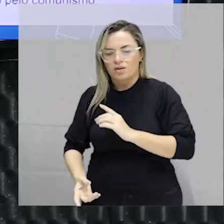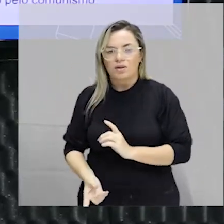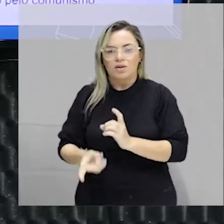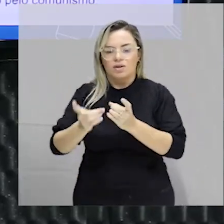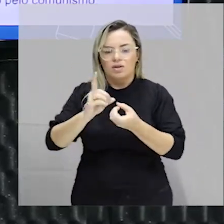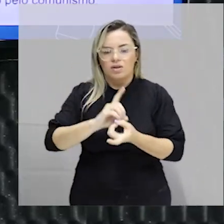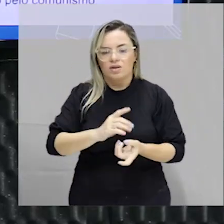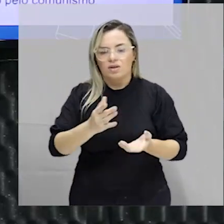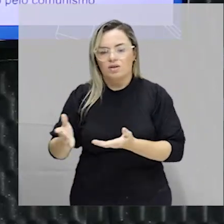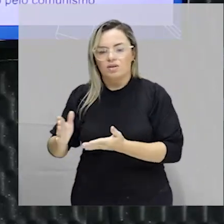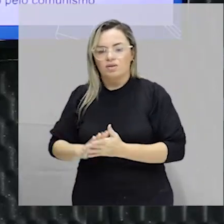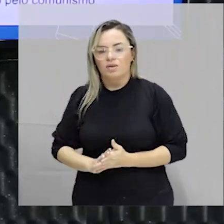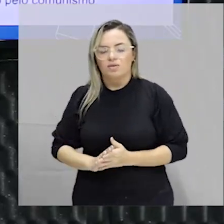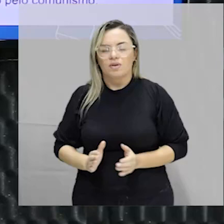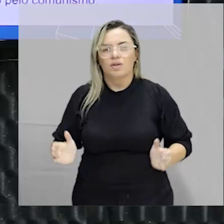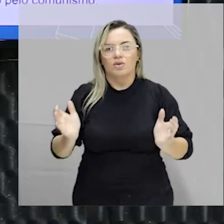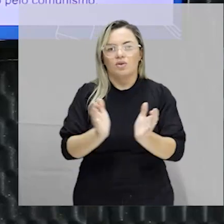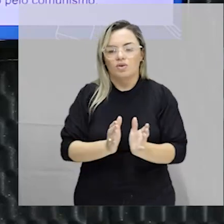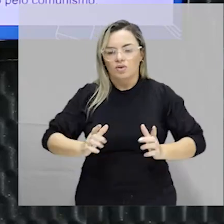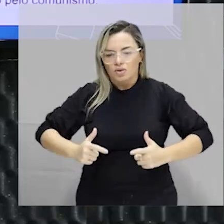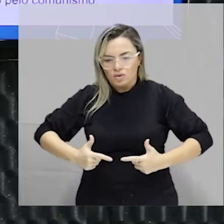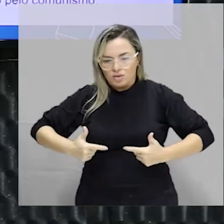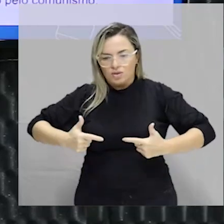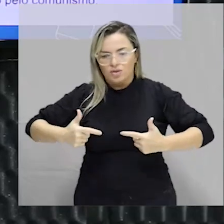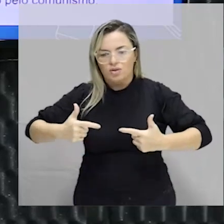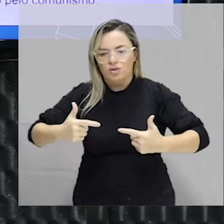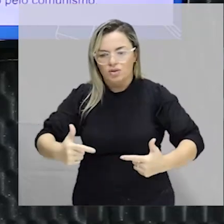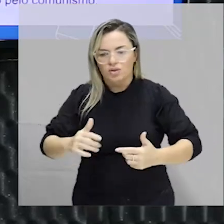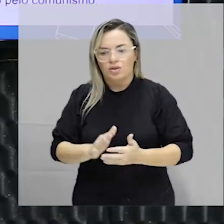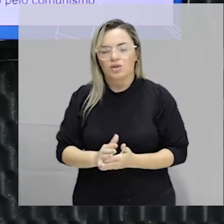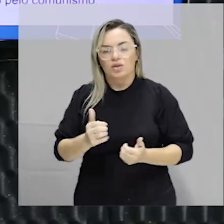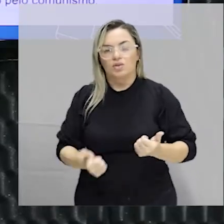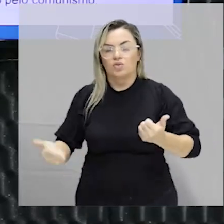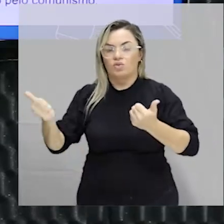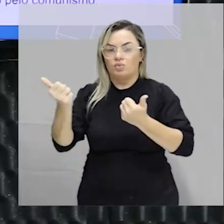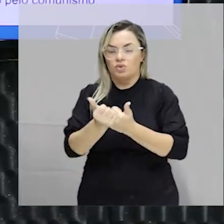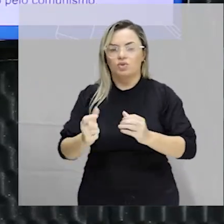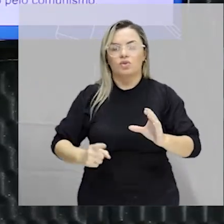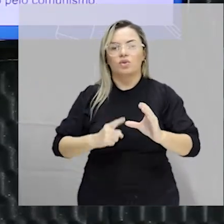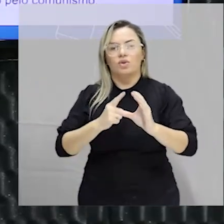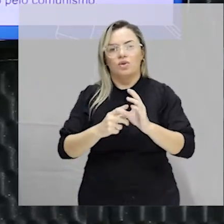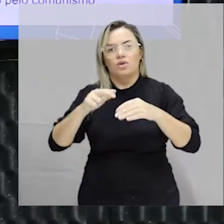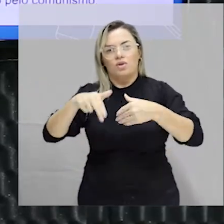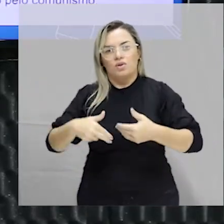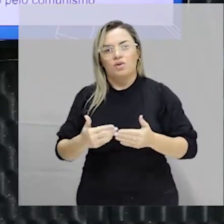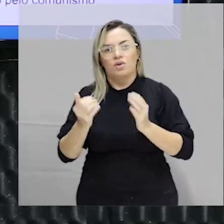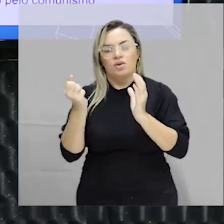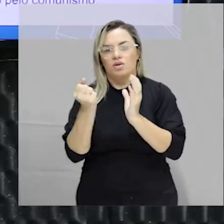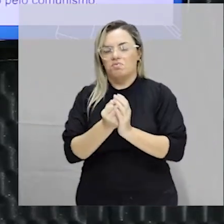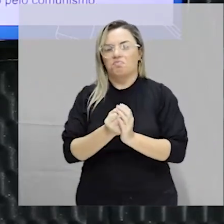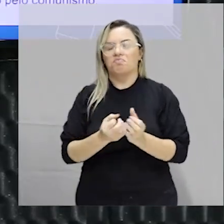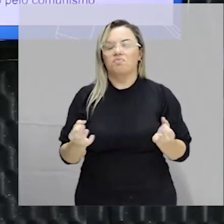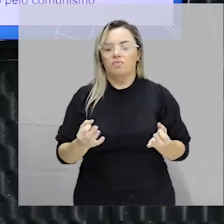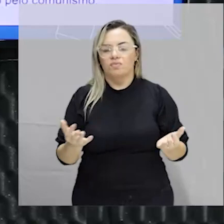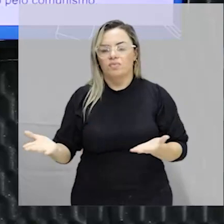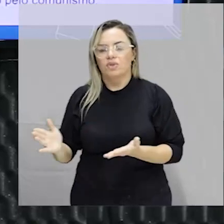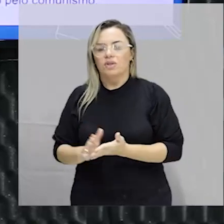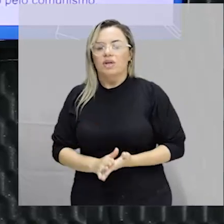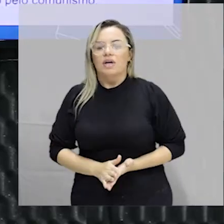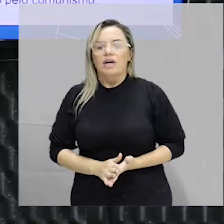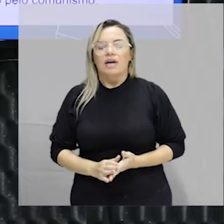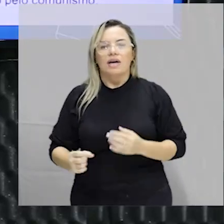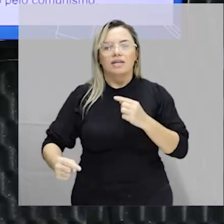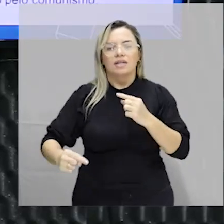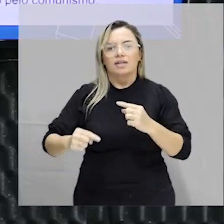substituído gradativamente até chegar ao comunismo, que seria a etapa final das ideias de Marx. Essas contradições do